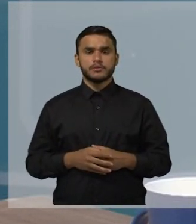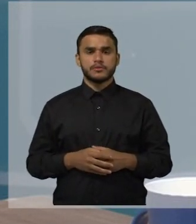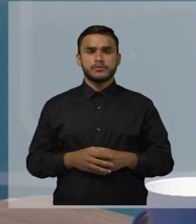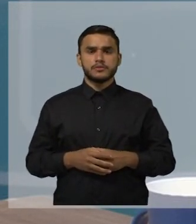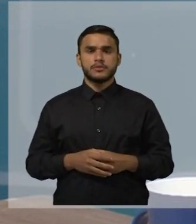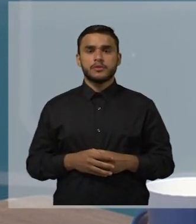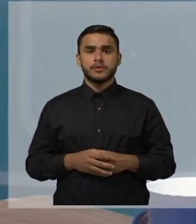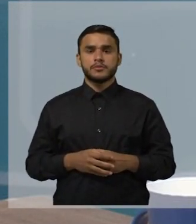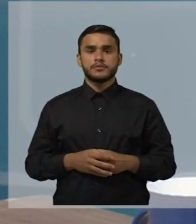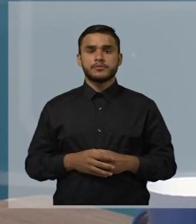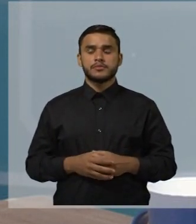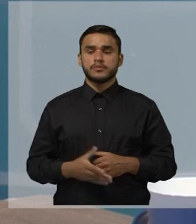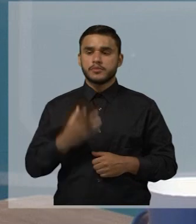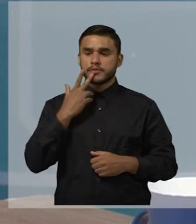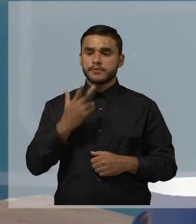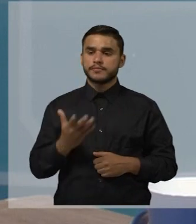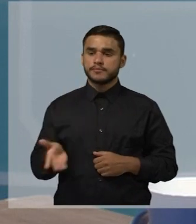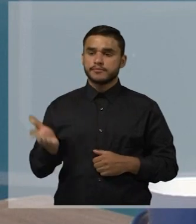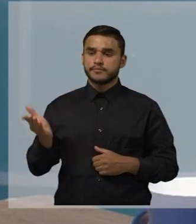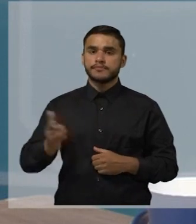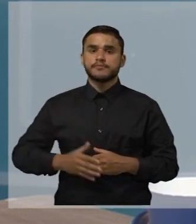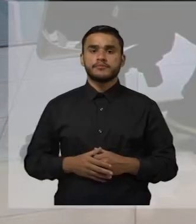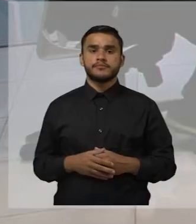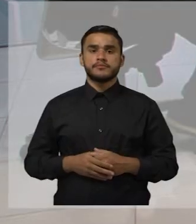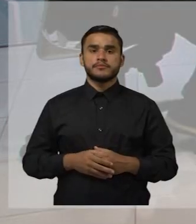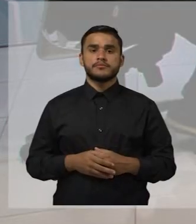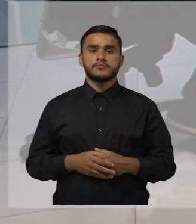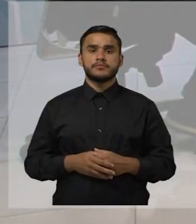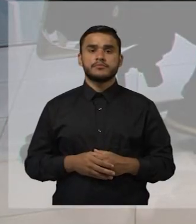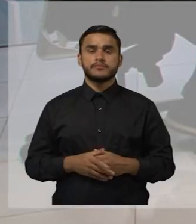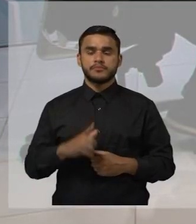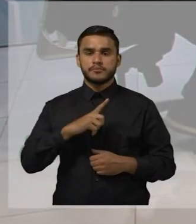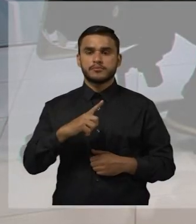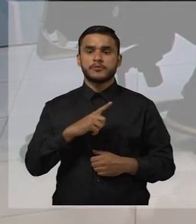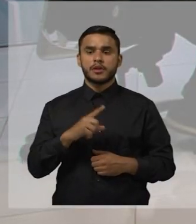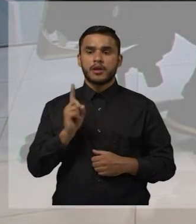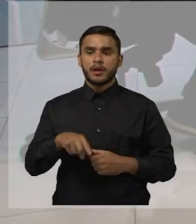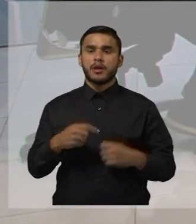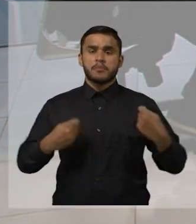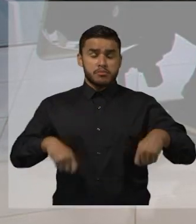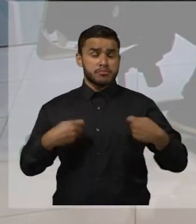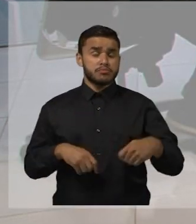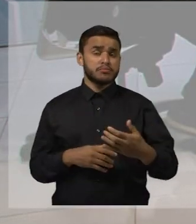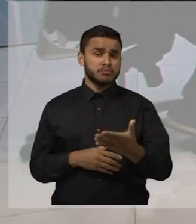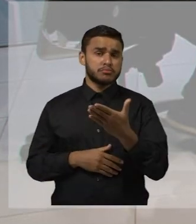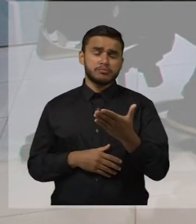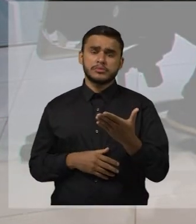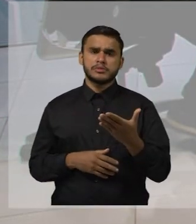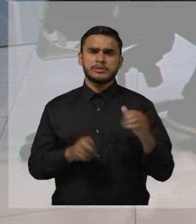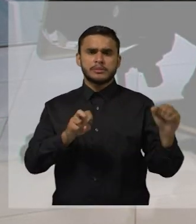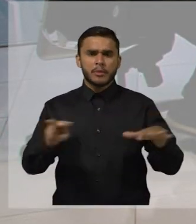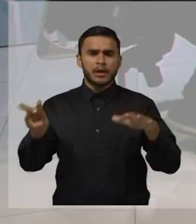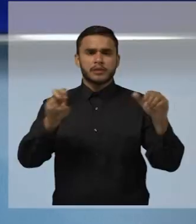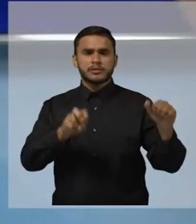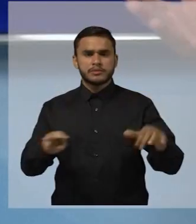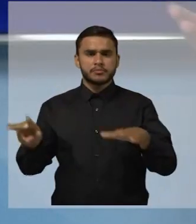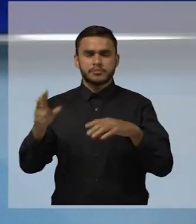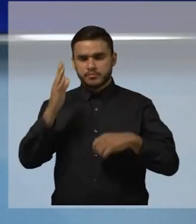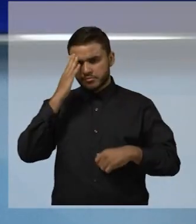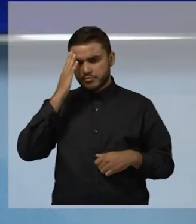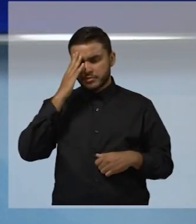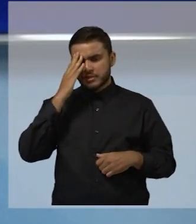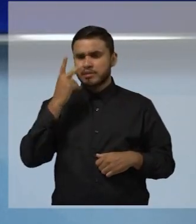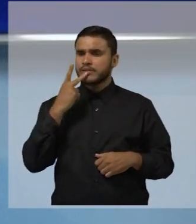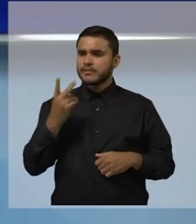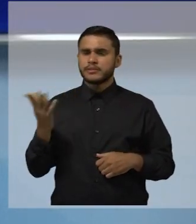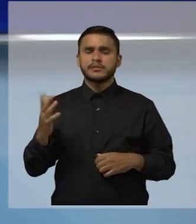eu lembro ter lido algumas comunicações suas com a CNI, com a Confederação Nacional da Indústria, que lhe ouve